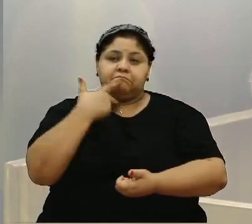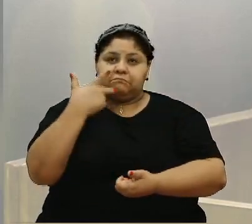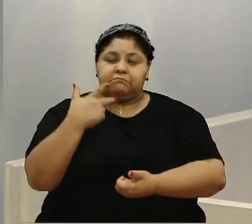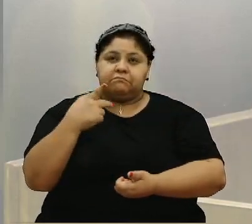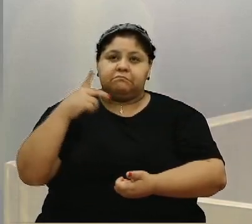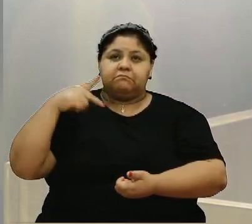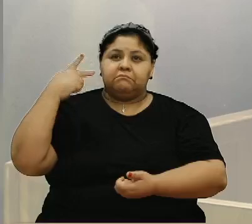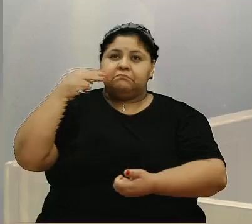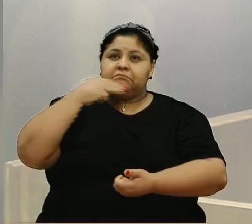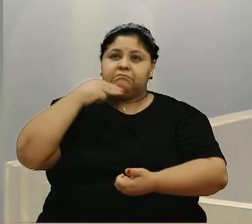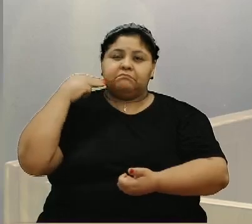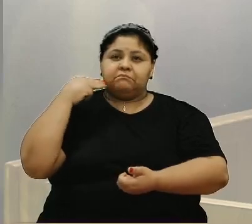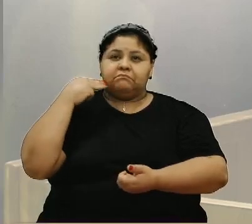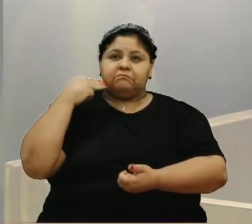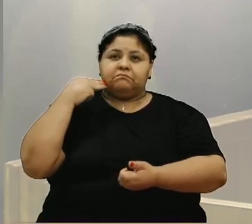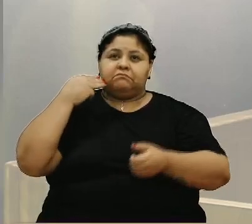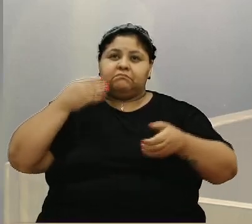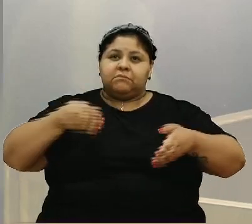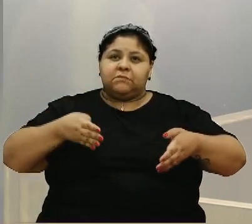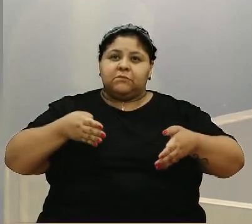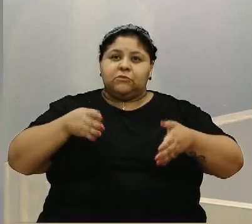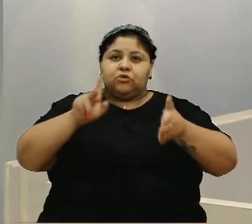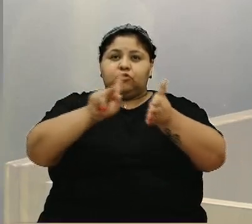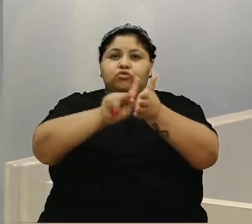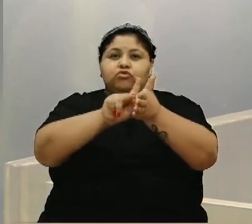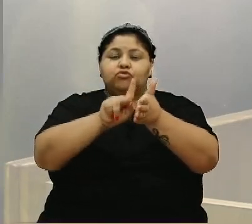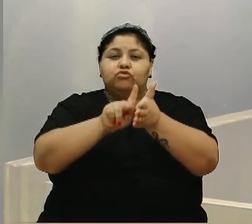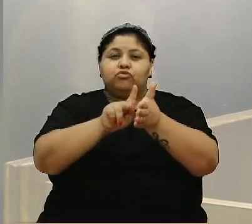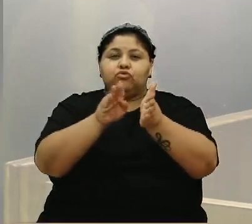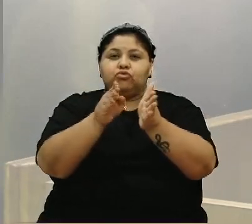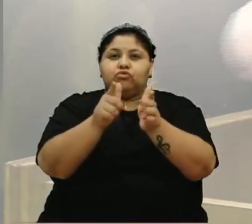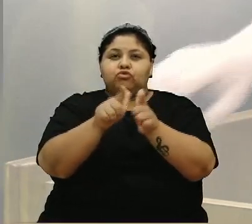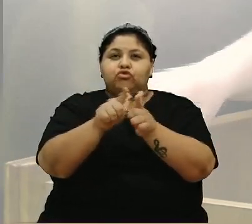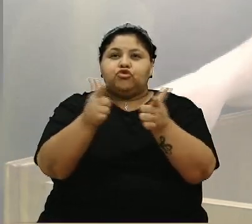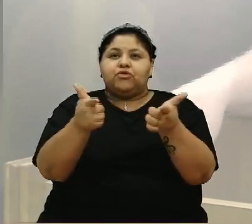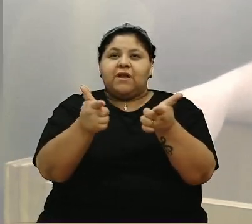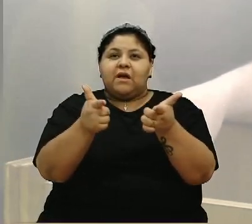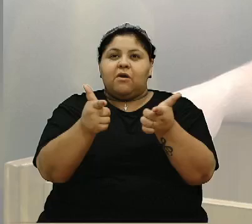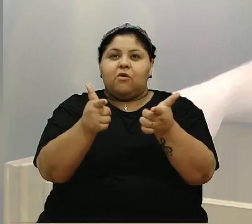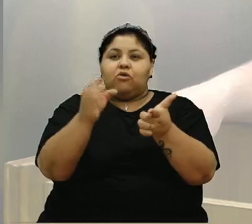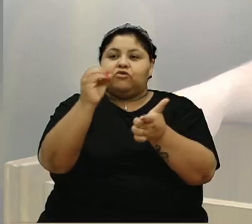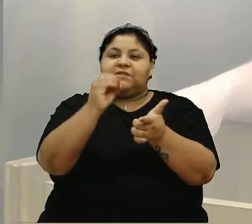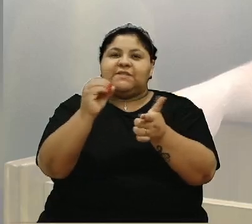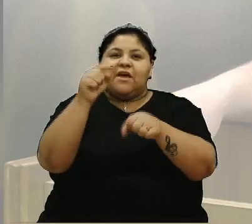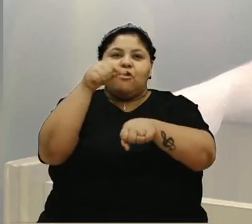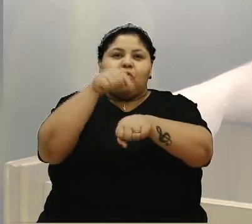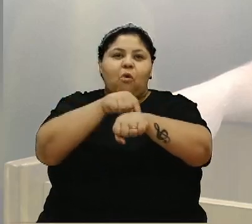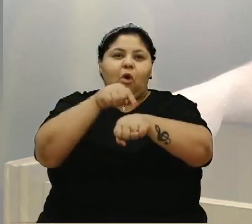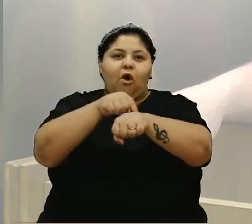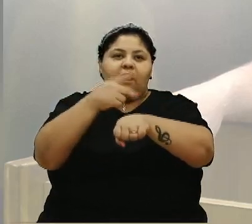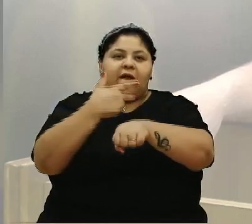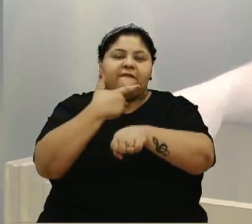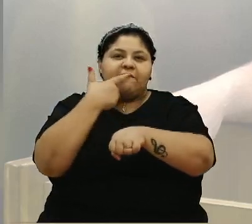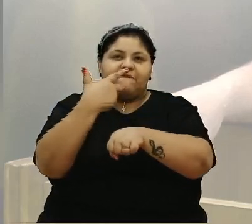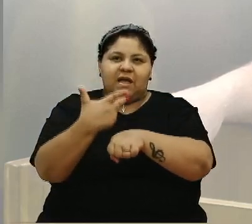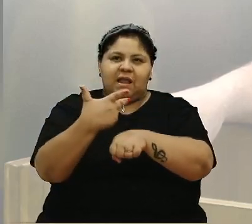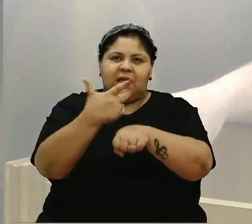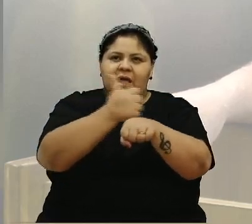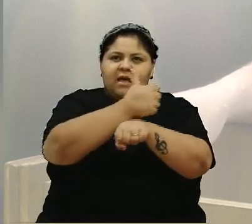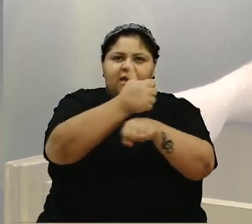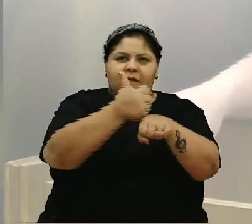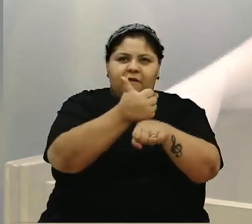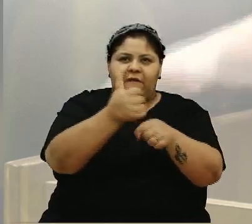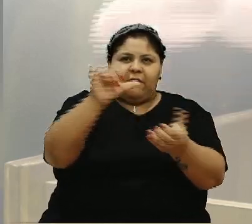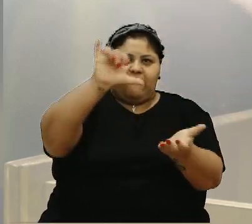Marisol agora da coluna da Rosane Oliveira hoje no Jornal Zero Hora, onde ela fala que o